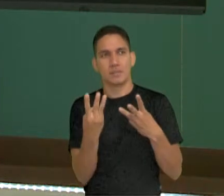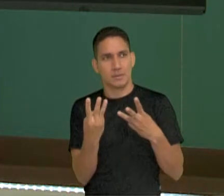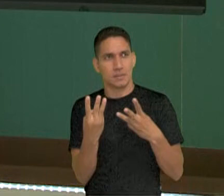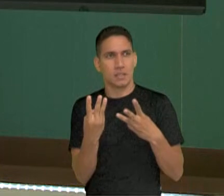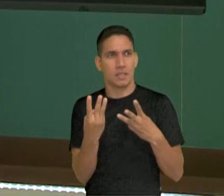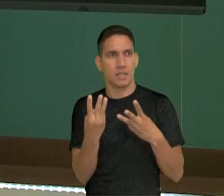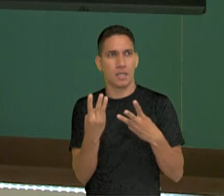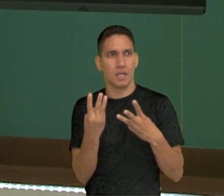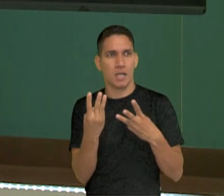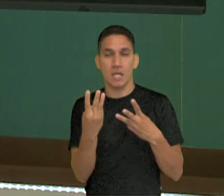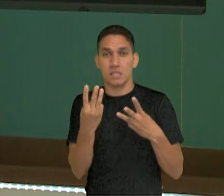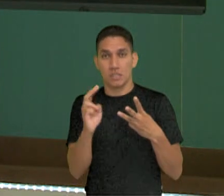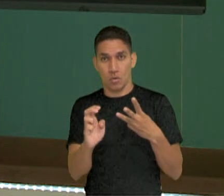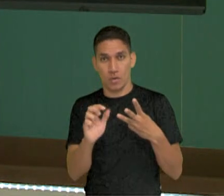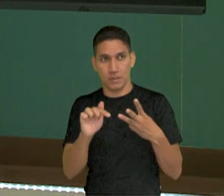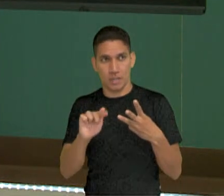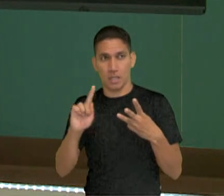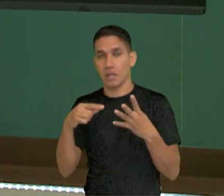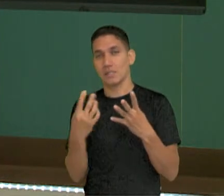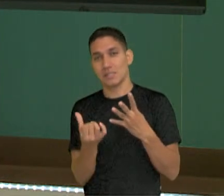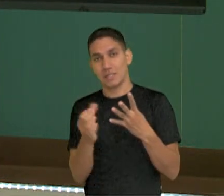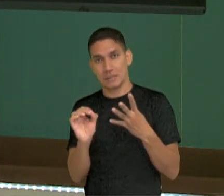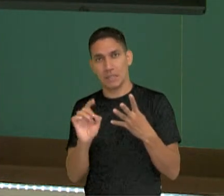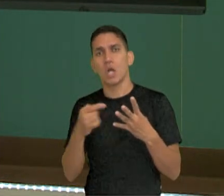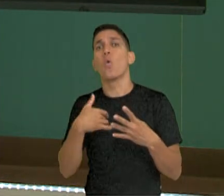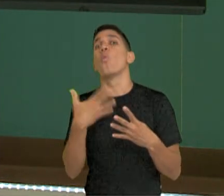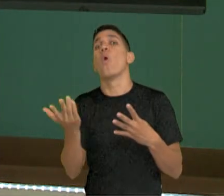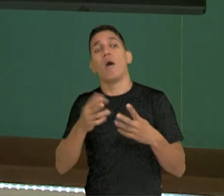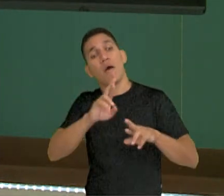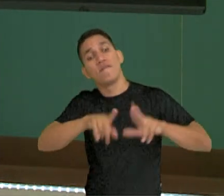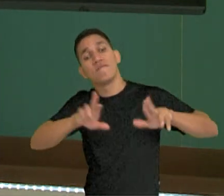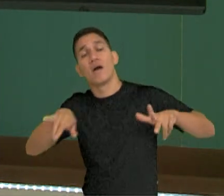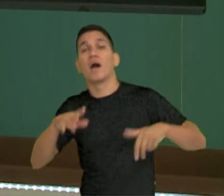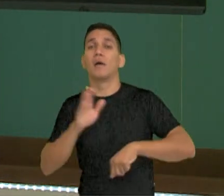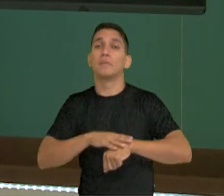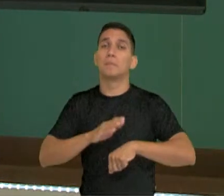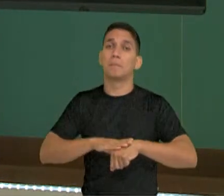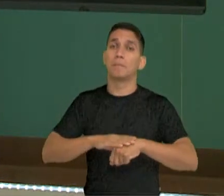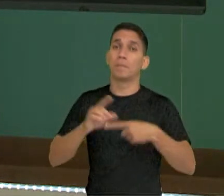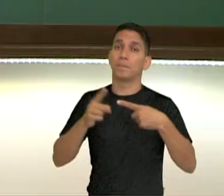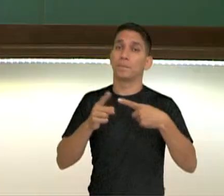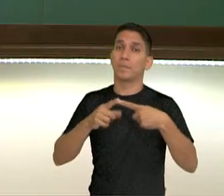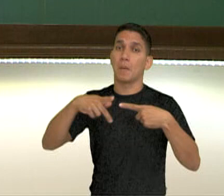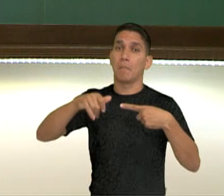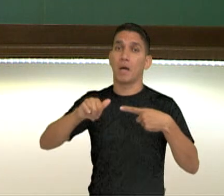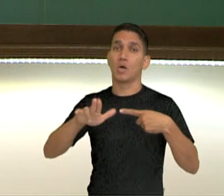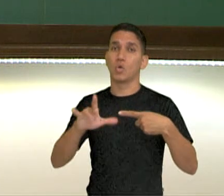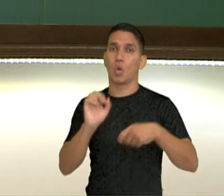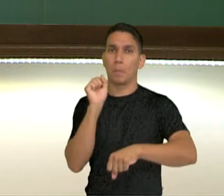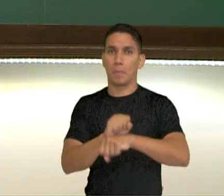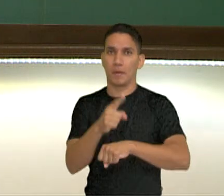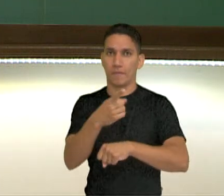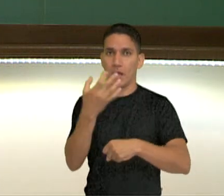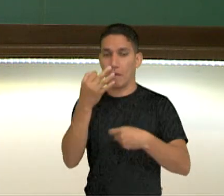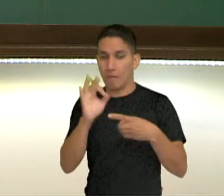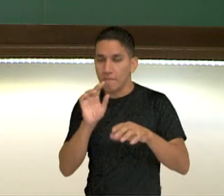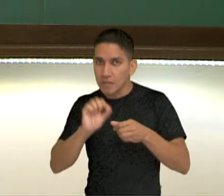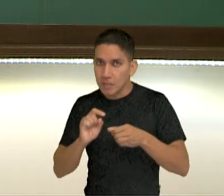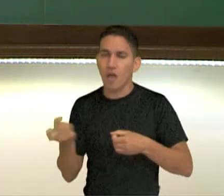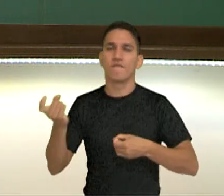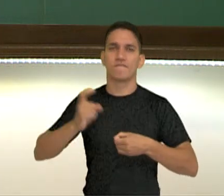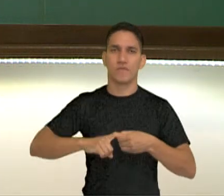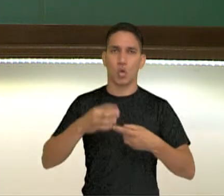57. E no dia 4, 60 minutos. Eu quero saber qual é a variância do Paulo. Vou dar um tempinho para vocês resolverem e